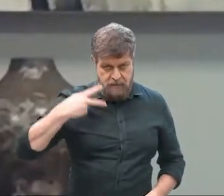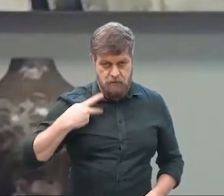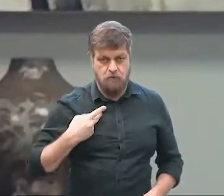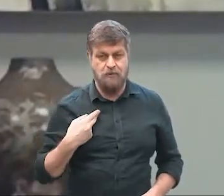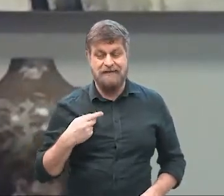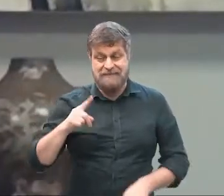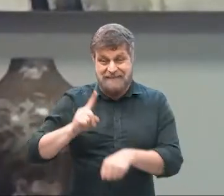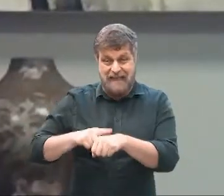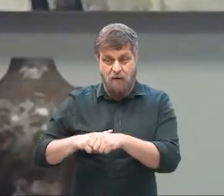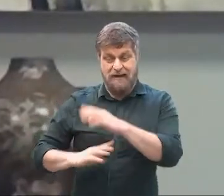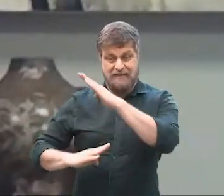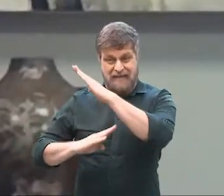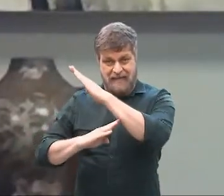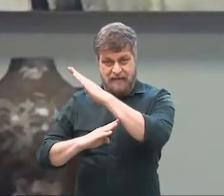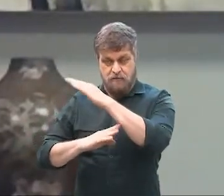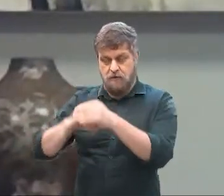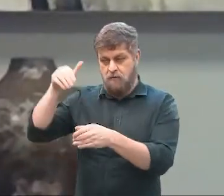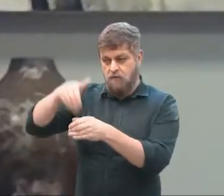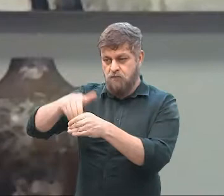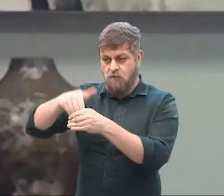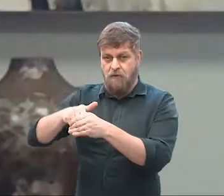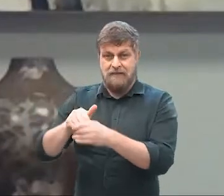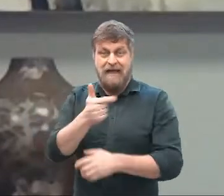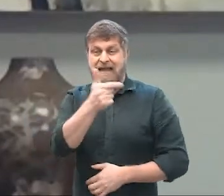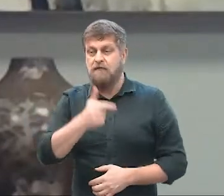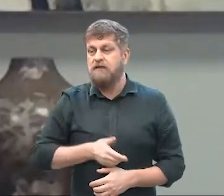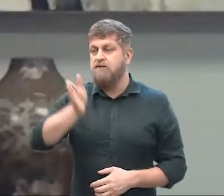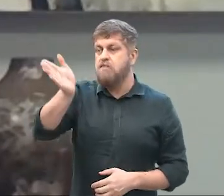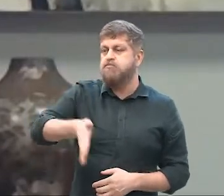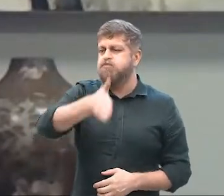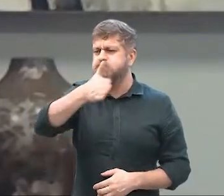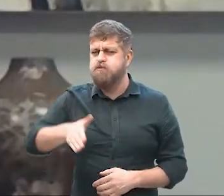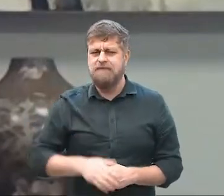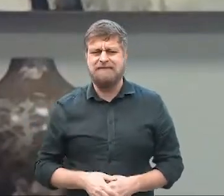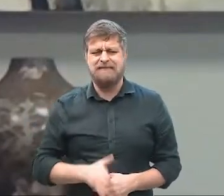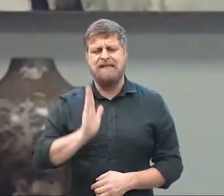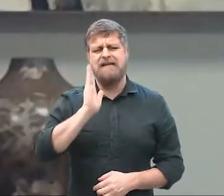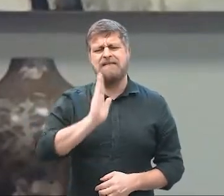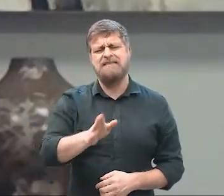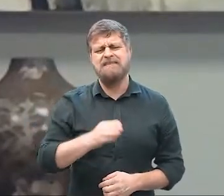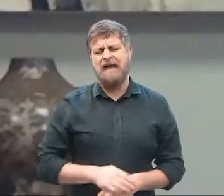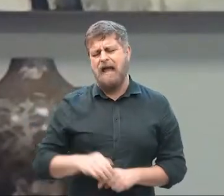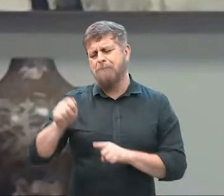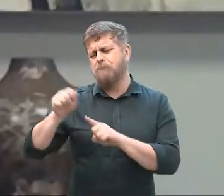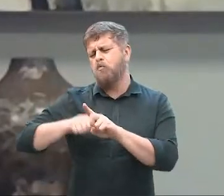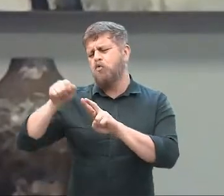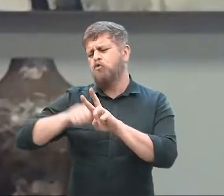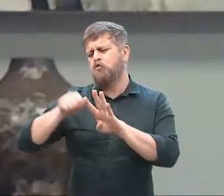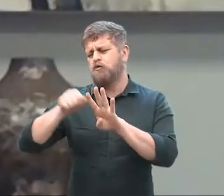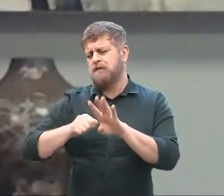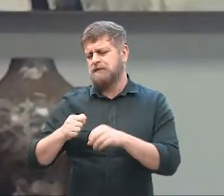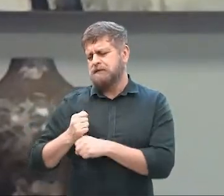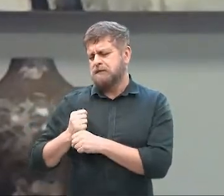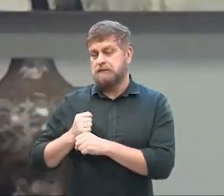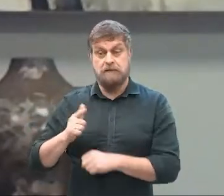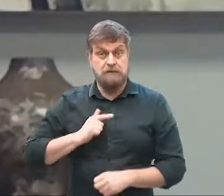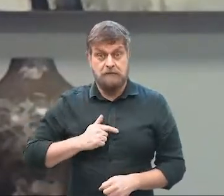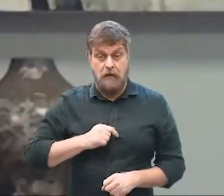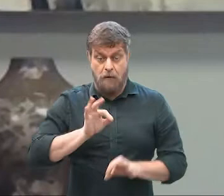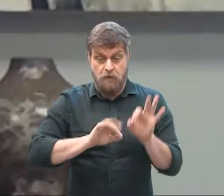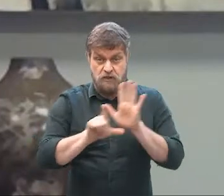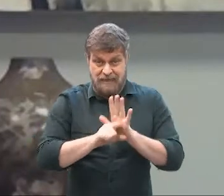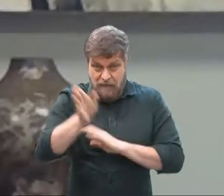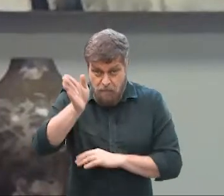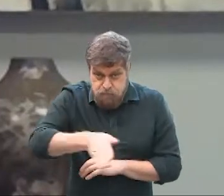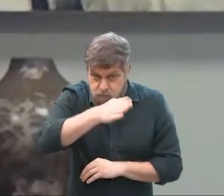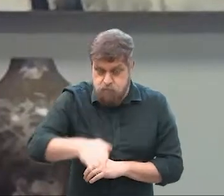sessão plenária e nós não temos tido veto. Há muito tempo, há muitos meses, não se veta projeto na cidade